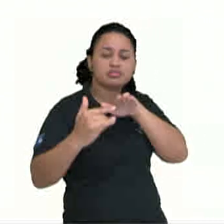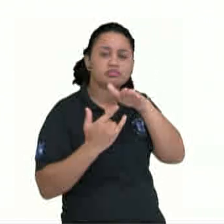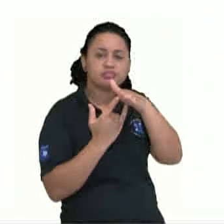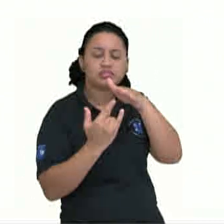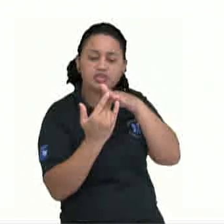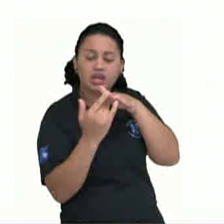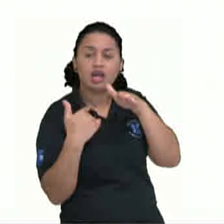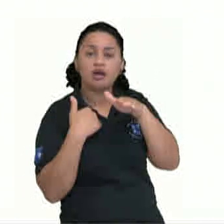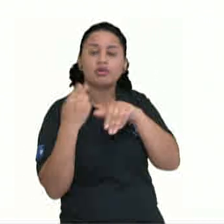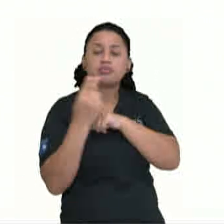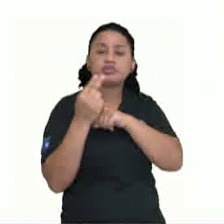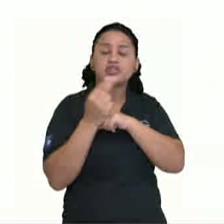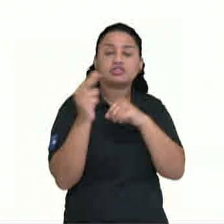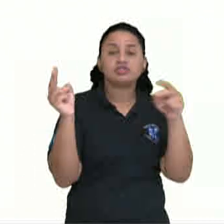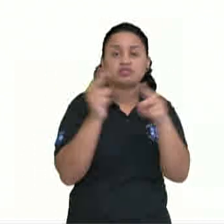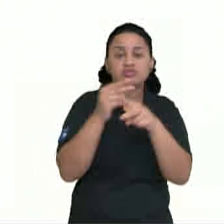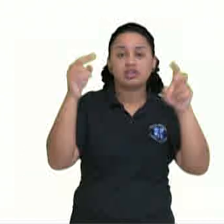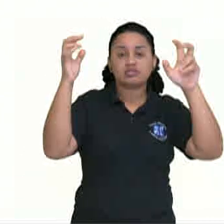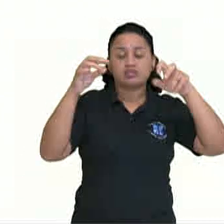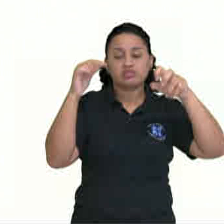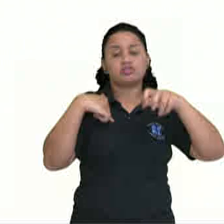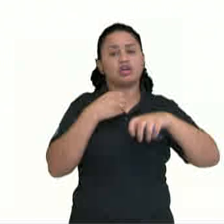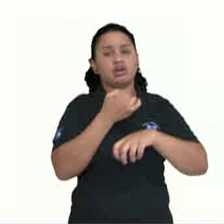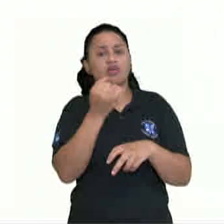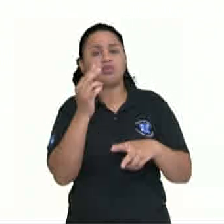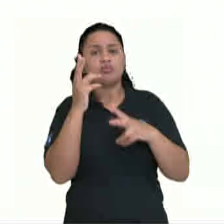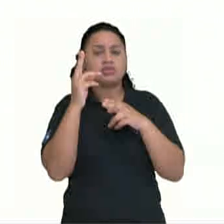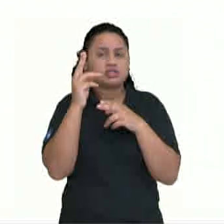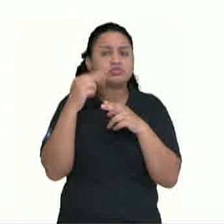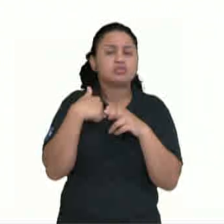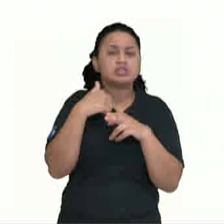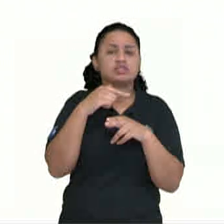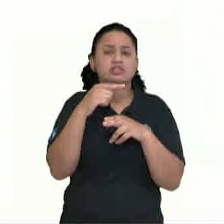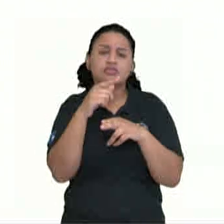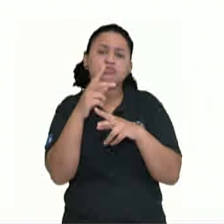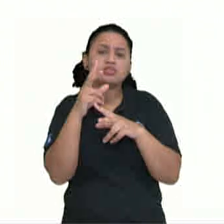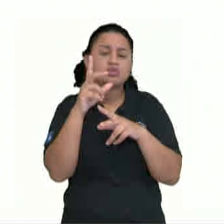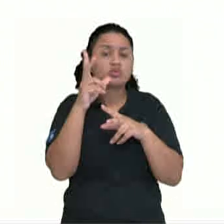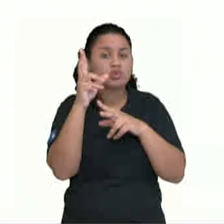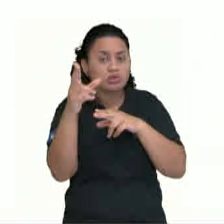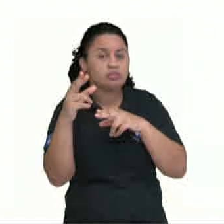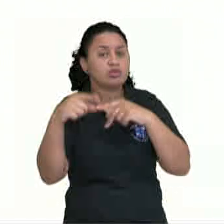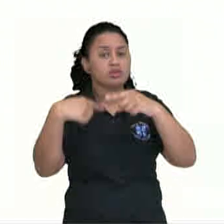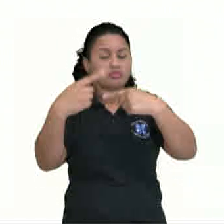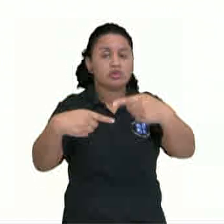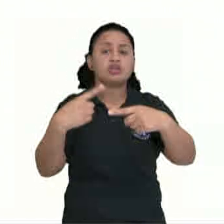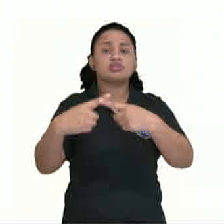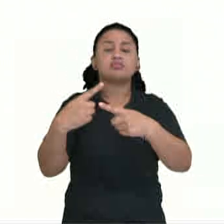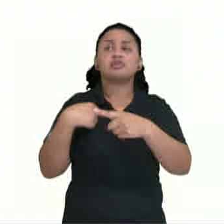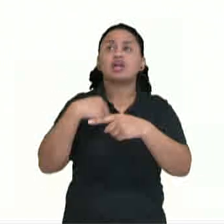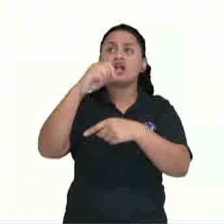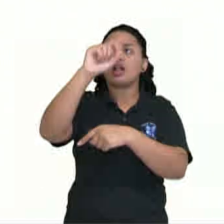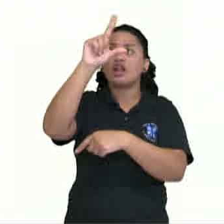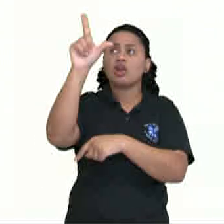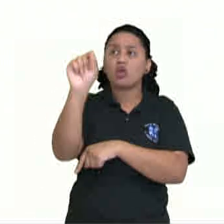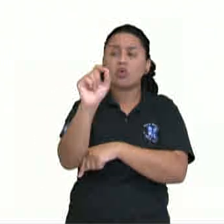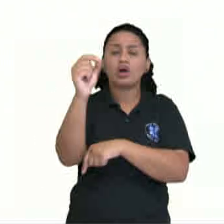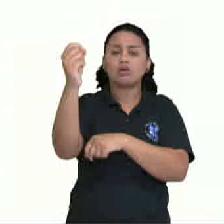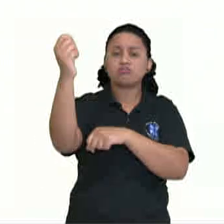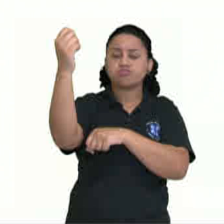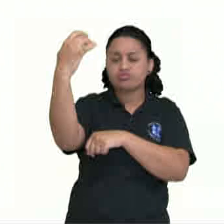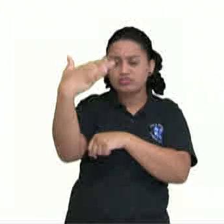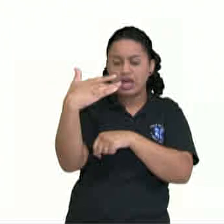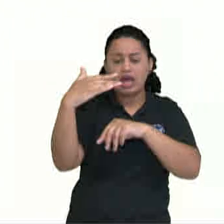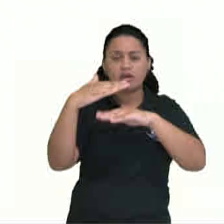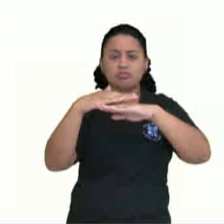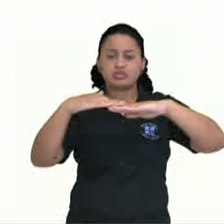contra a chuva. Dormiu depois de algumas noites, ladrando à lua pela madrugada, pois grande parte do teto já ruíra